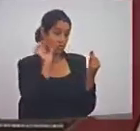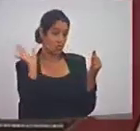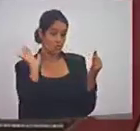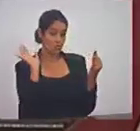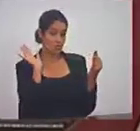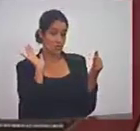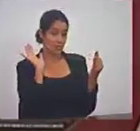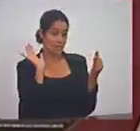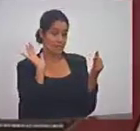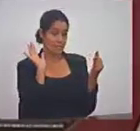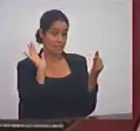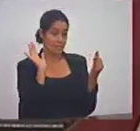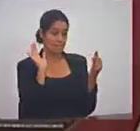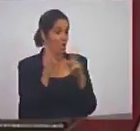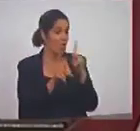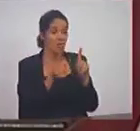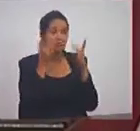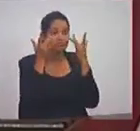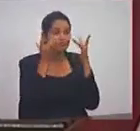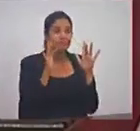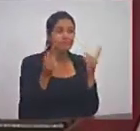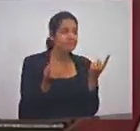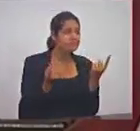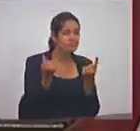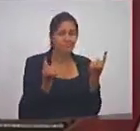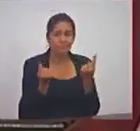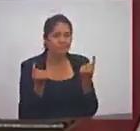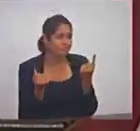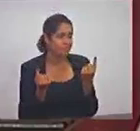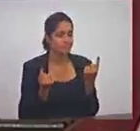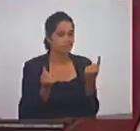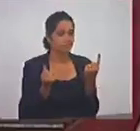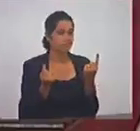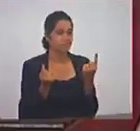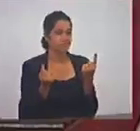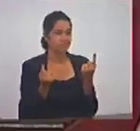gente fica, o povo fica tudo, nós fica todo mundo, sei lá.